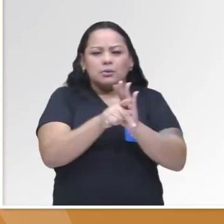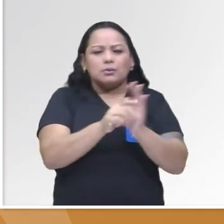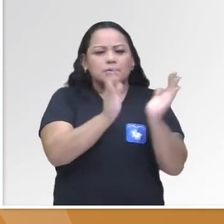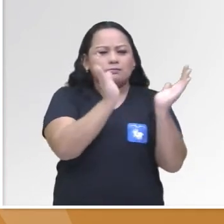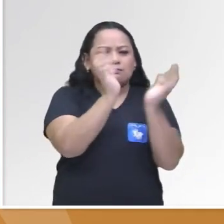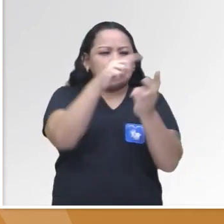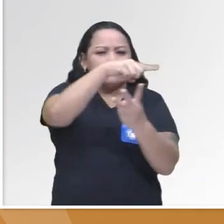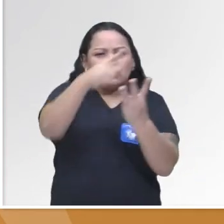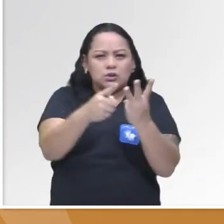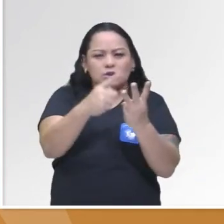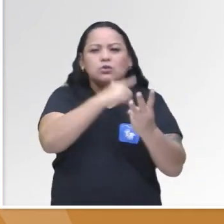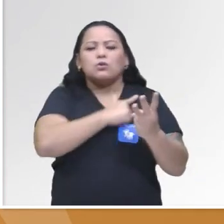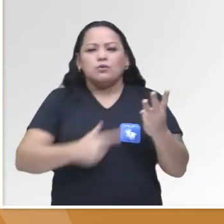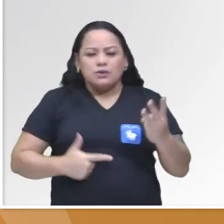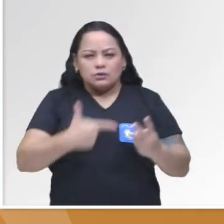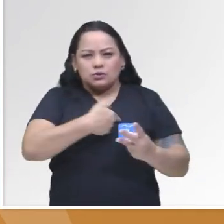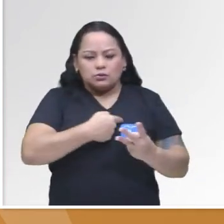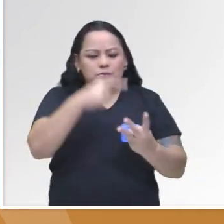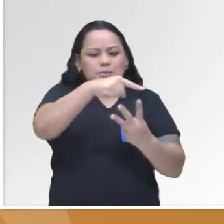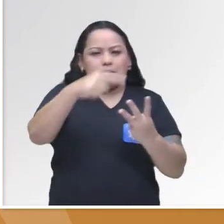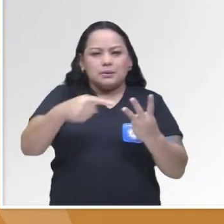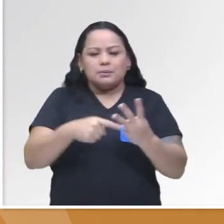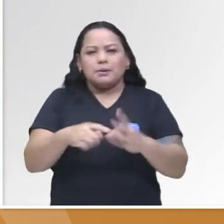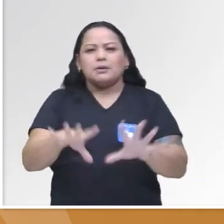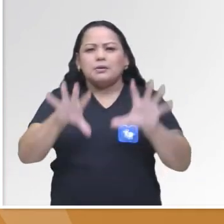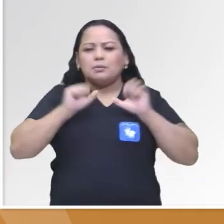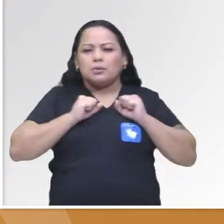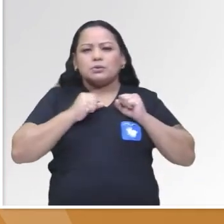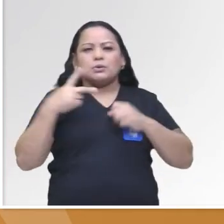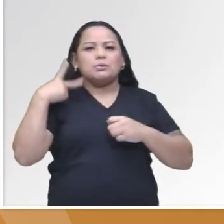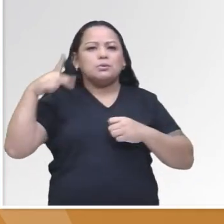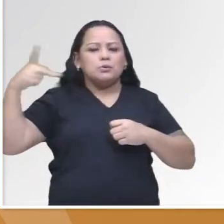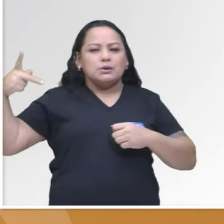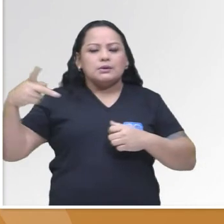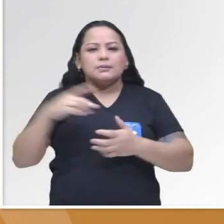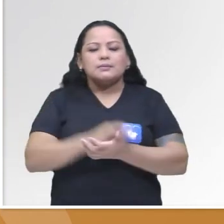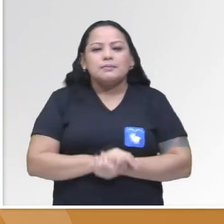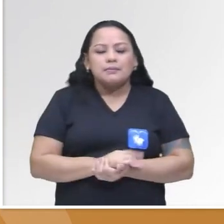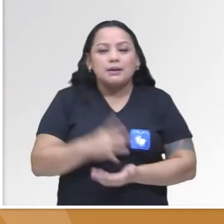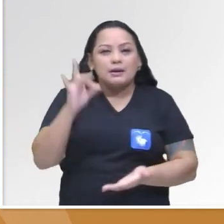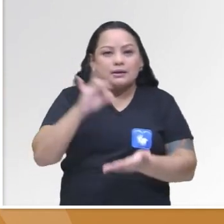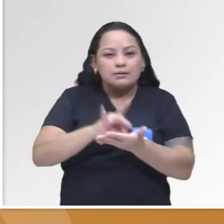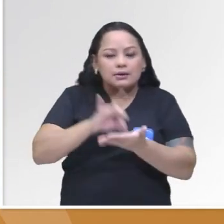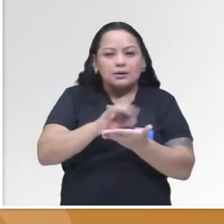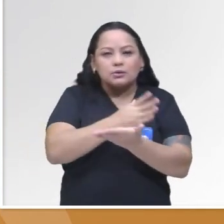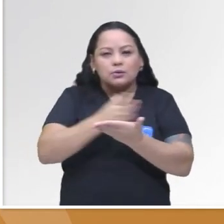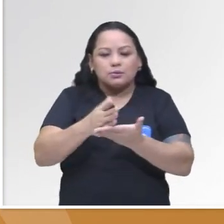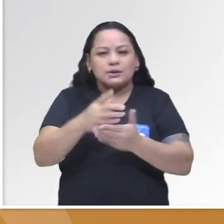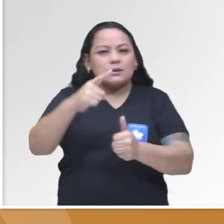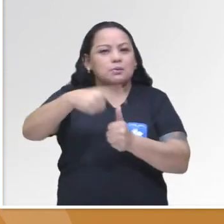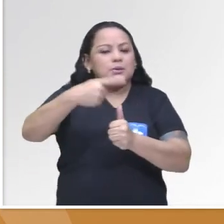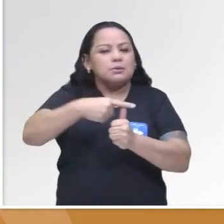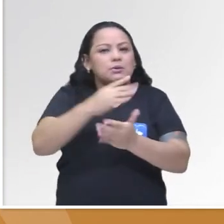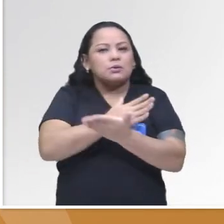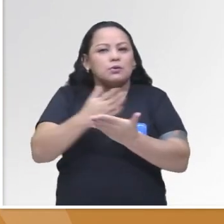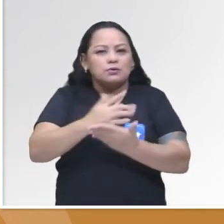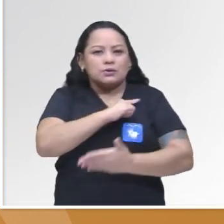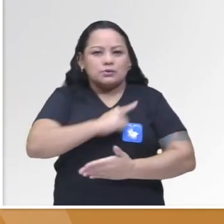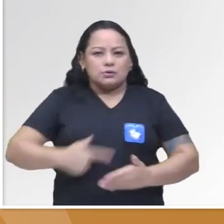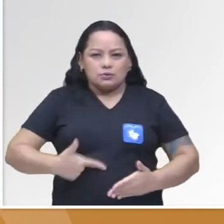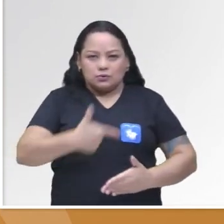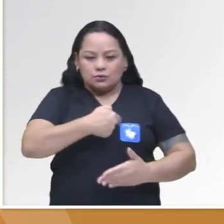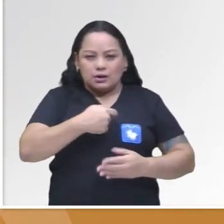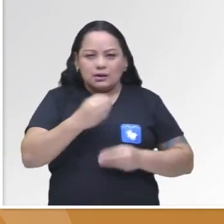governo, tanto que quando ele inicia, na verdade, o governo provisório, ele já começou